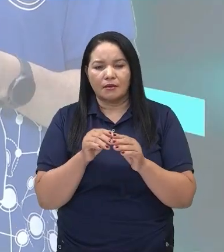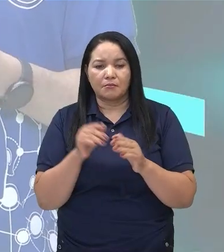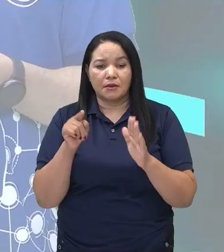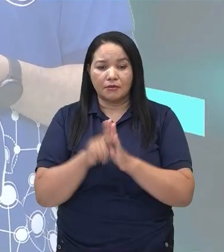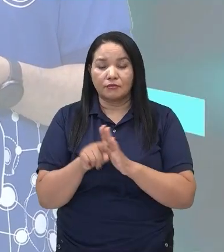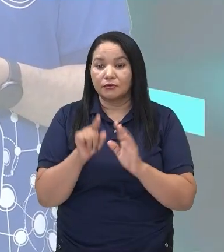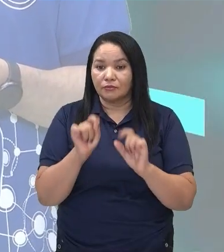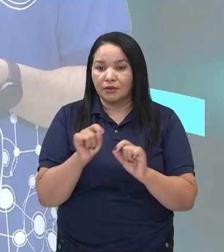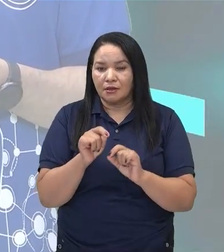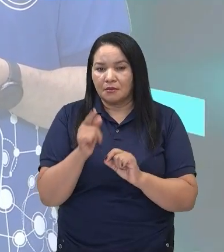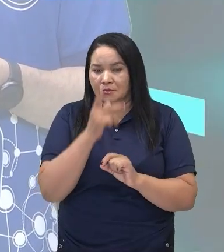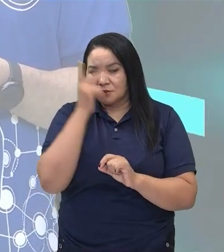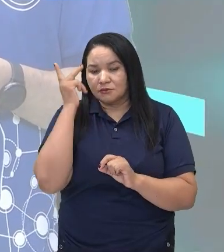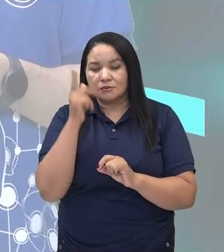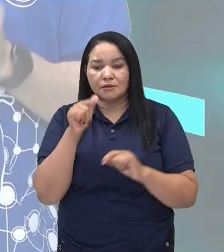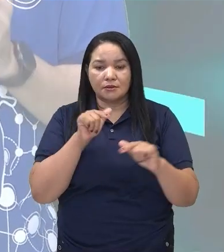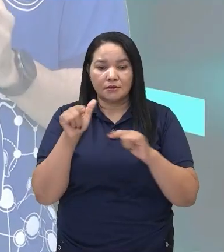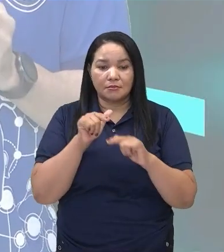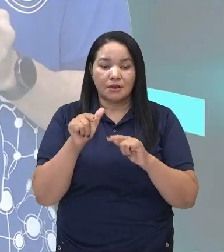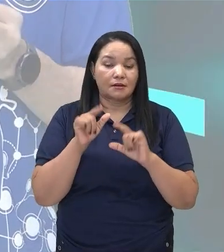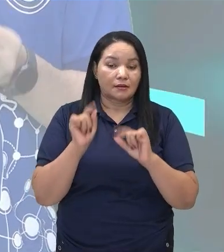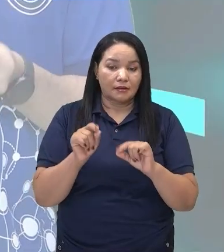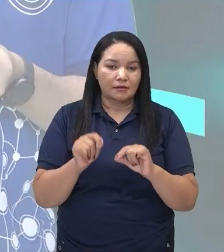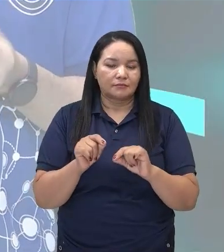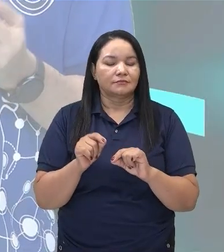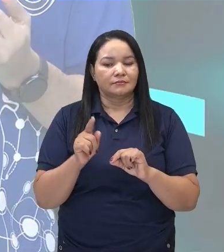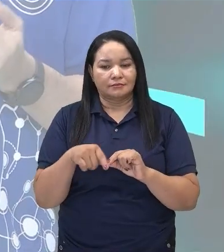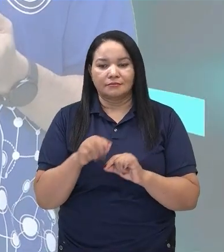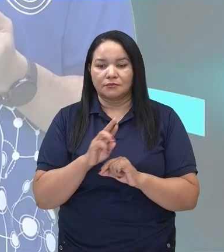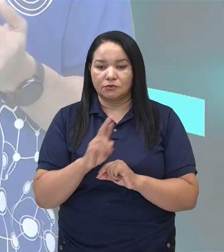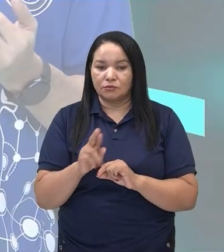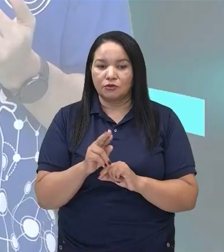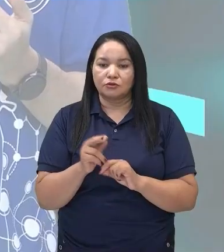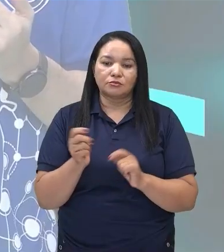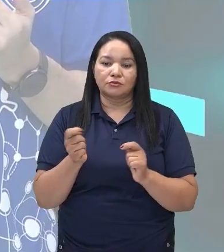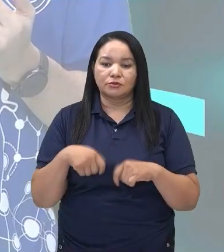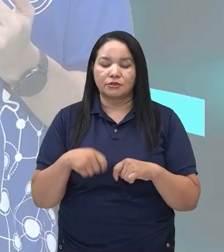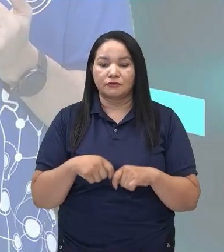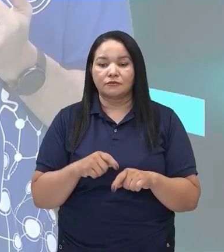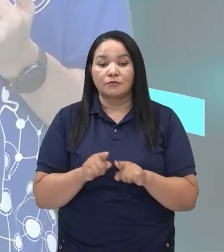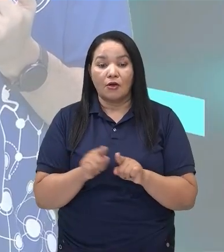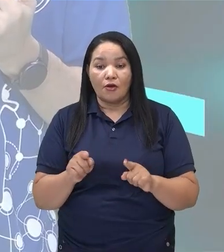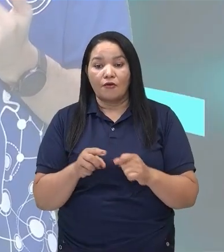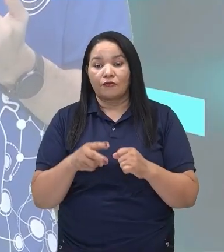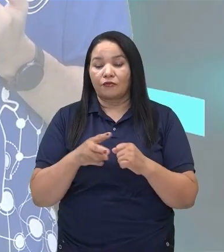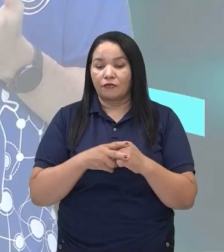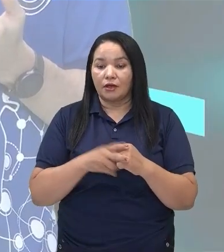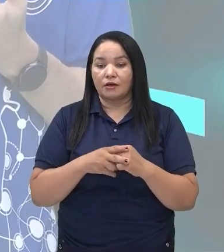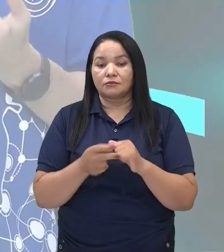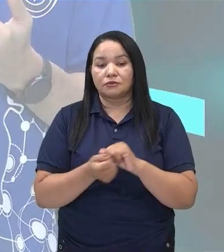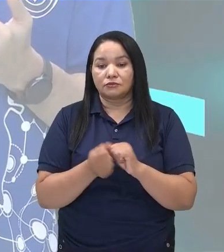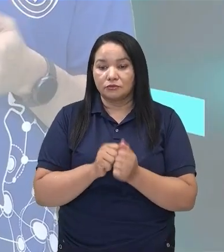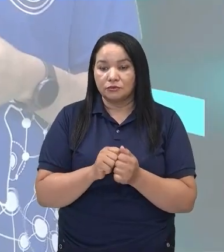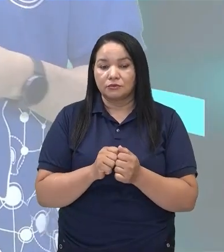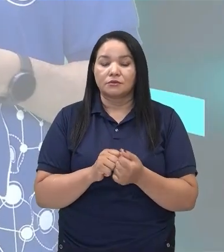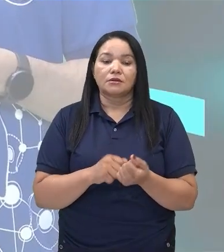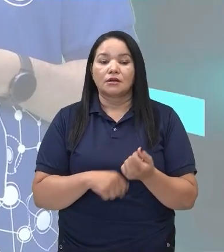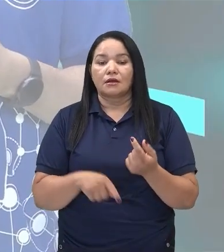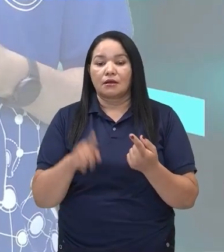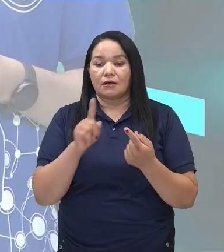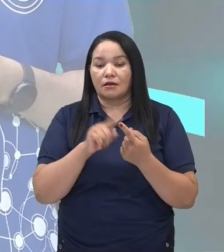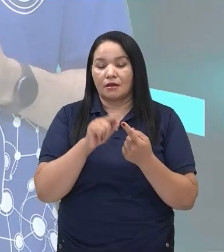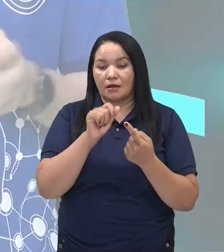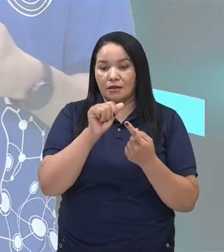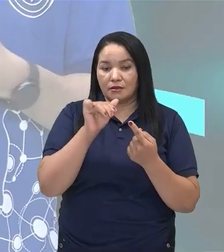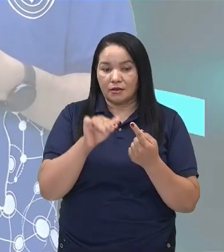temos, então, as respostas possíveis. Lembrando que o verbo to be, no presente, ele vai se transformar em am, is ou are, a